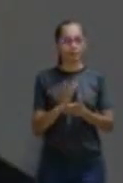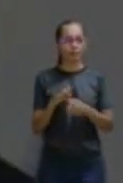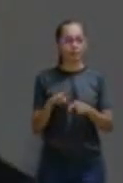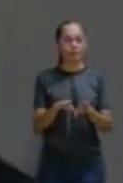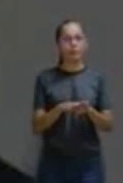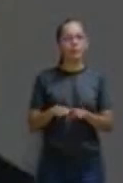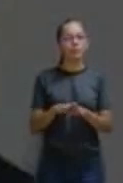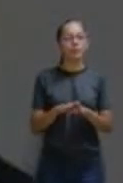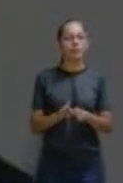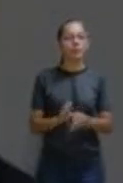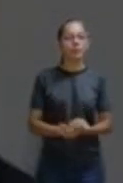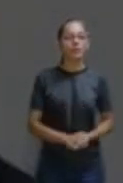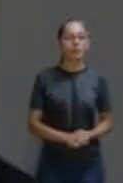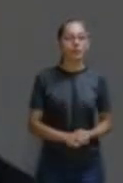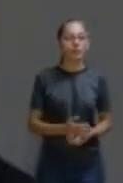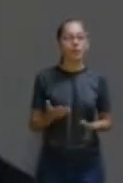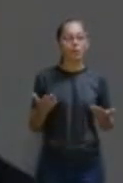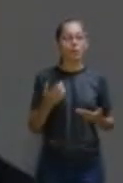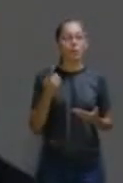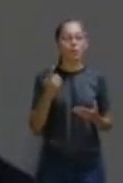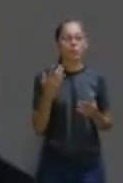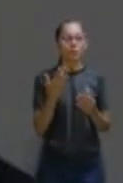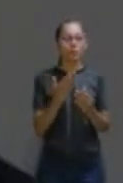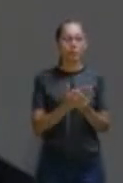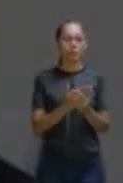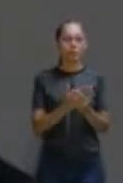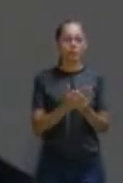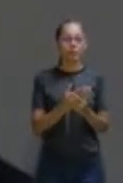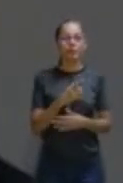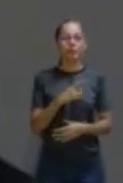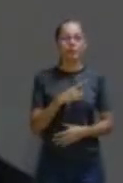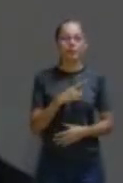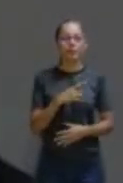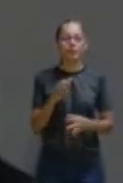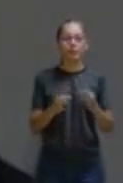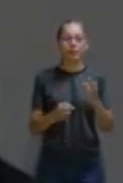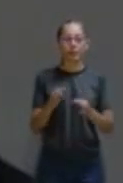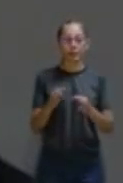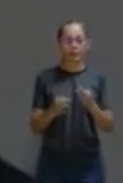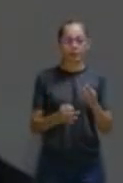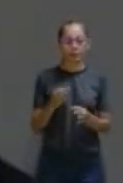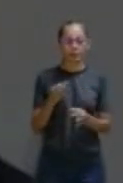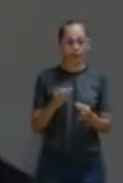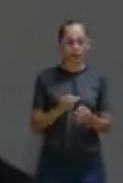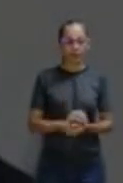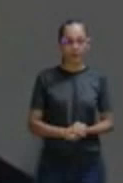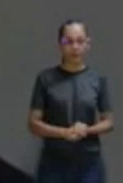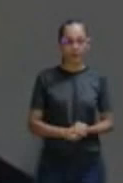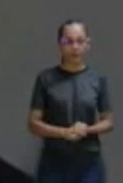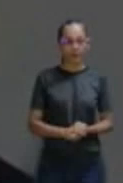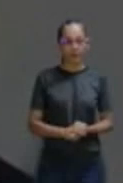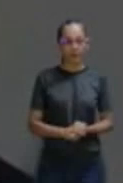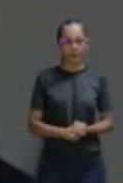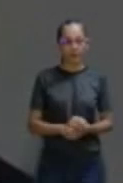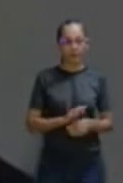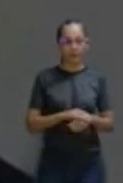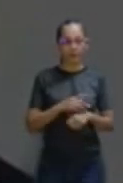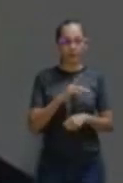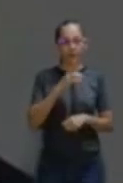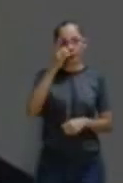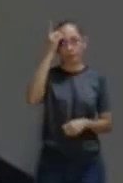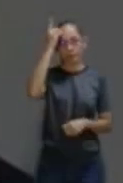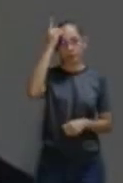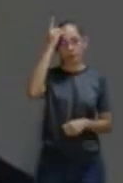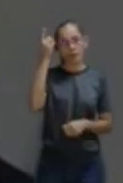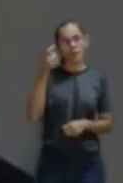unanimidade. Nós temos um processo para julgamento de relatoria do juiz Carlos Carmo Antônio Ramos, negro de